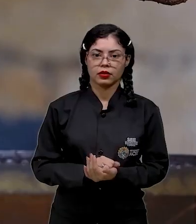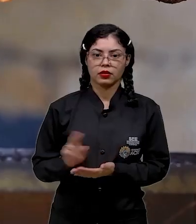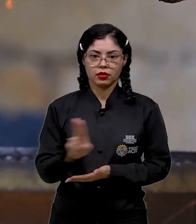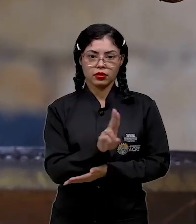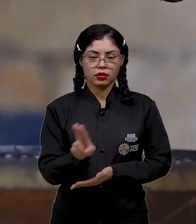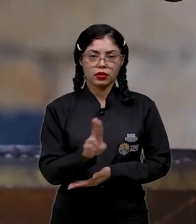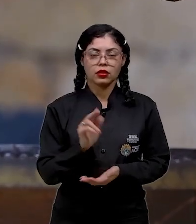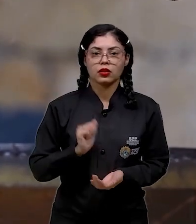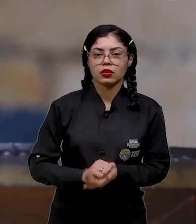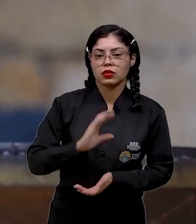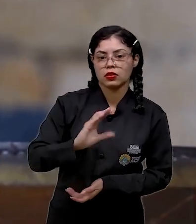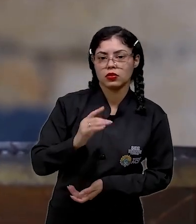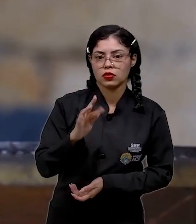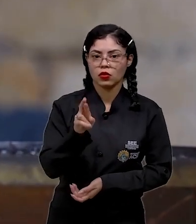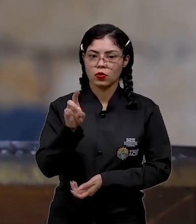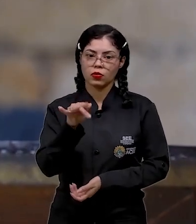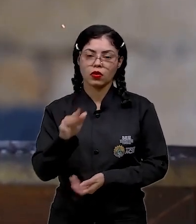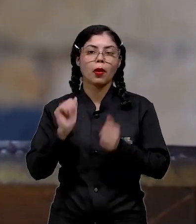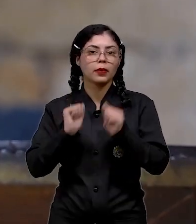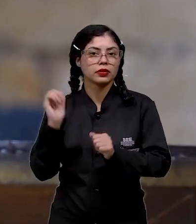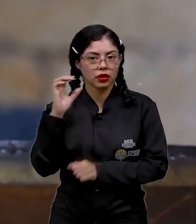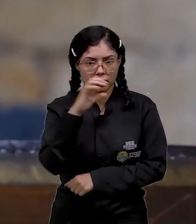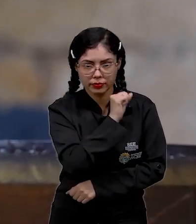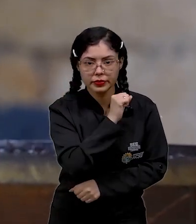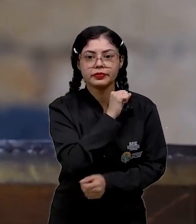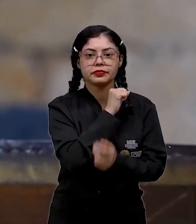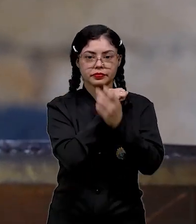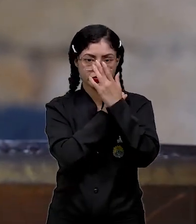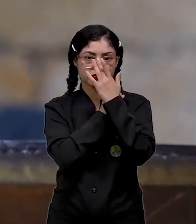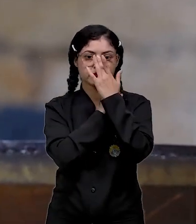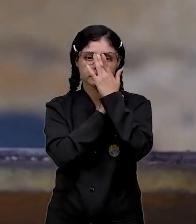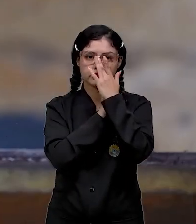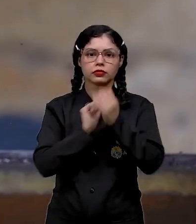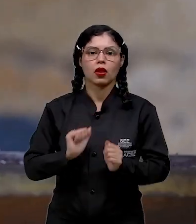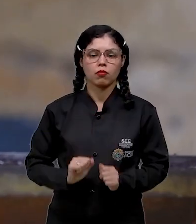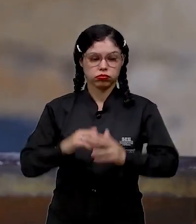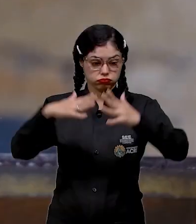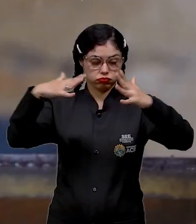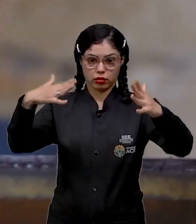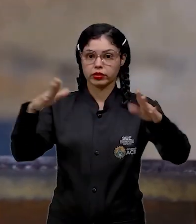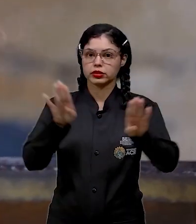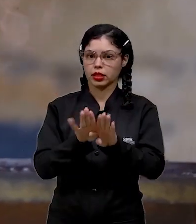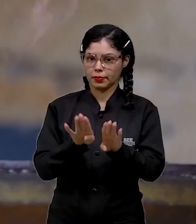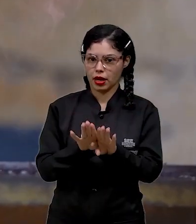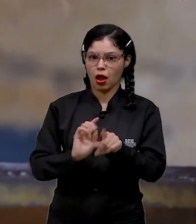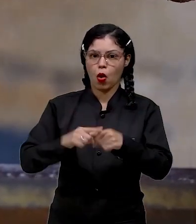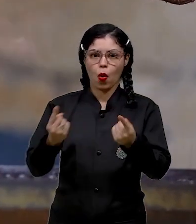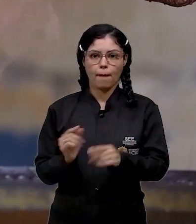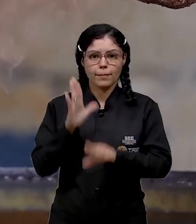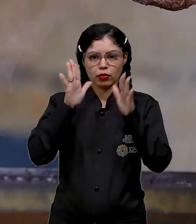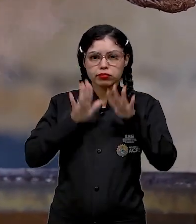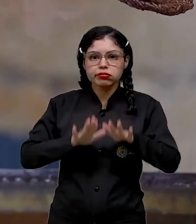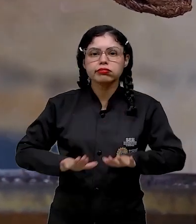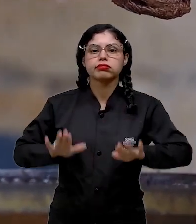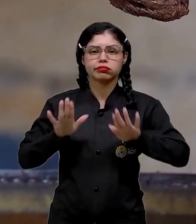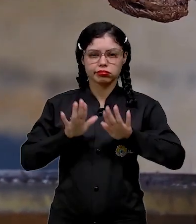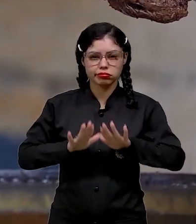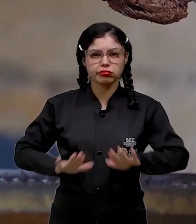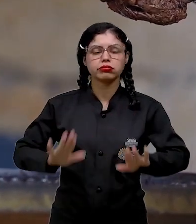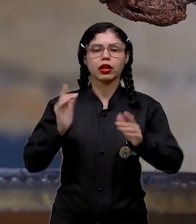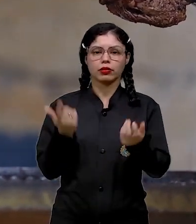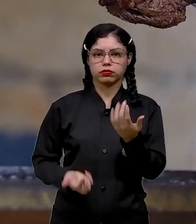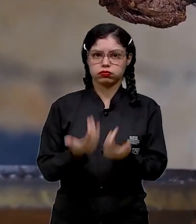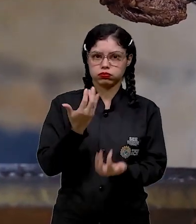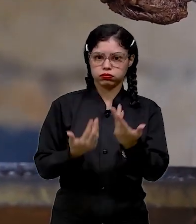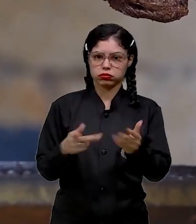chamada de combustão, ela pode ser rápida, né, como no caso de explosões, ou então mais lenta, no caso ali da queima